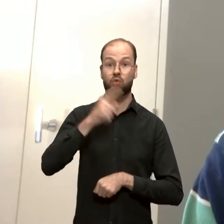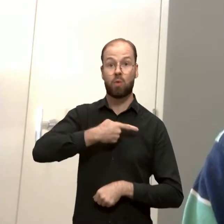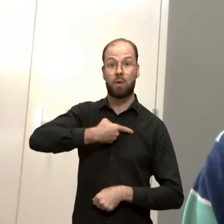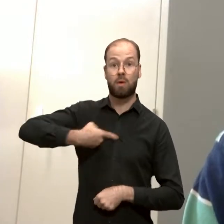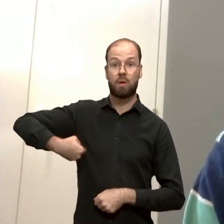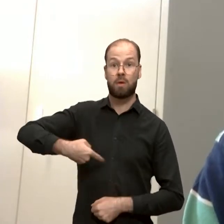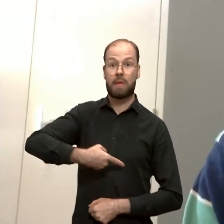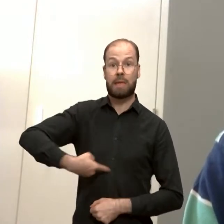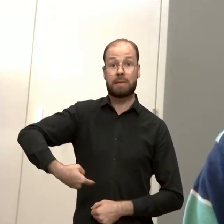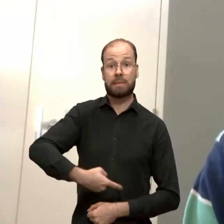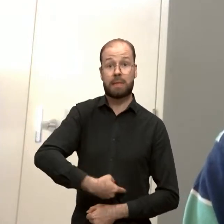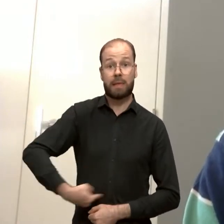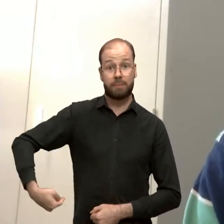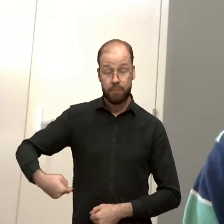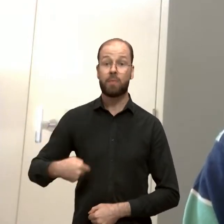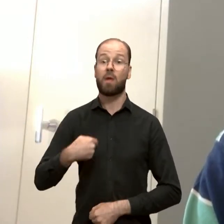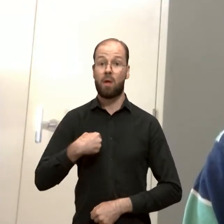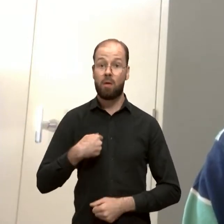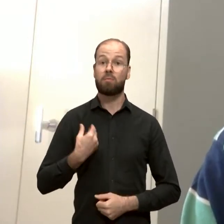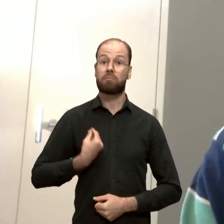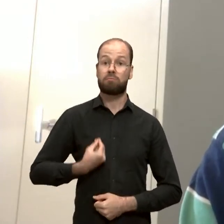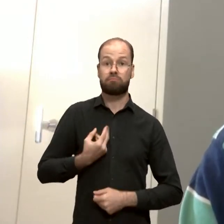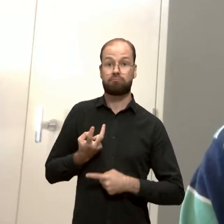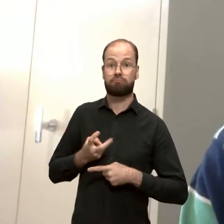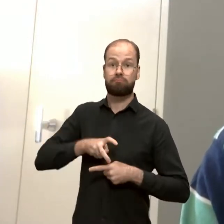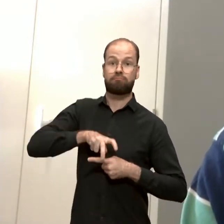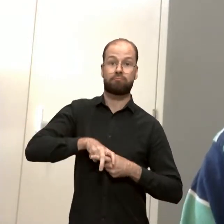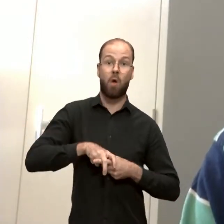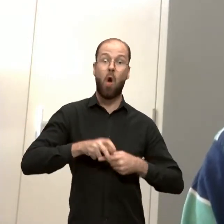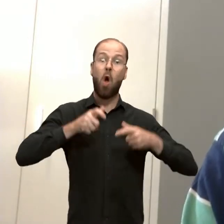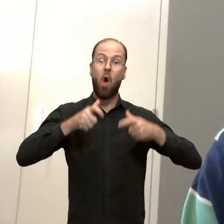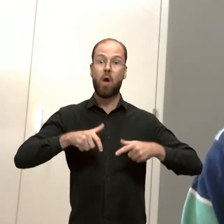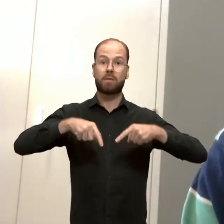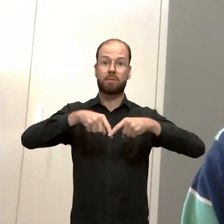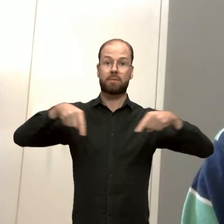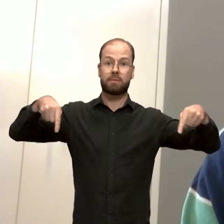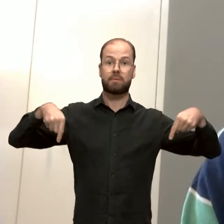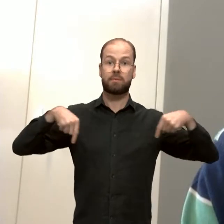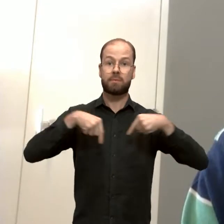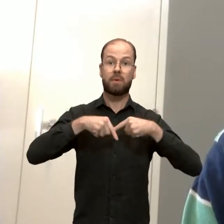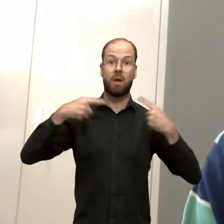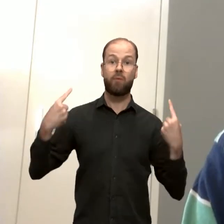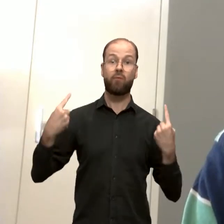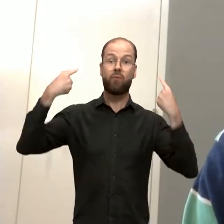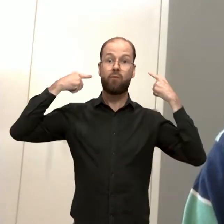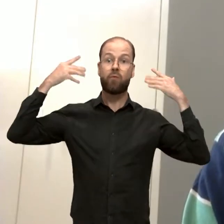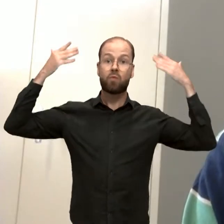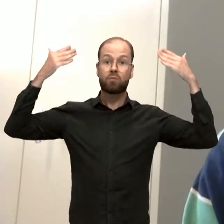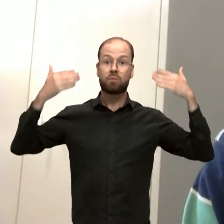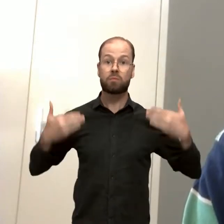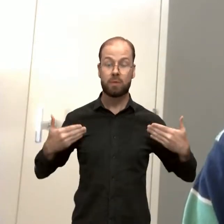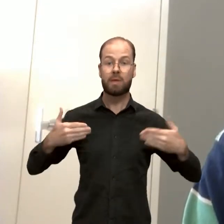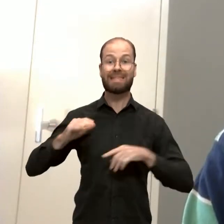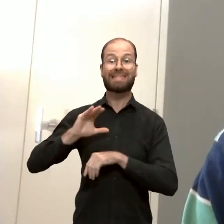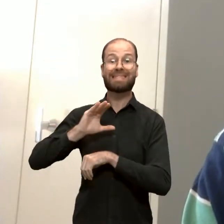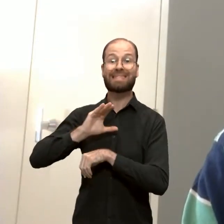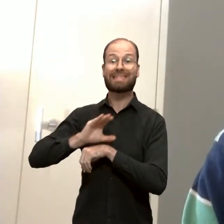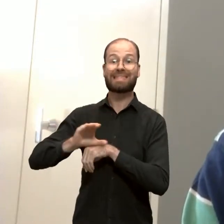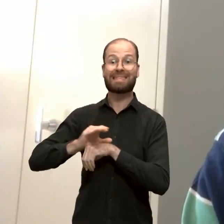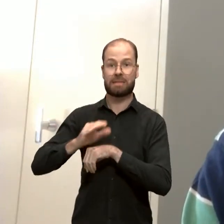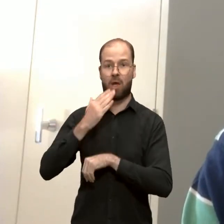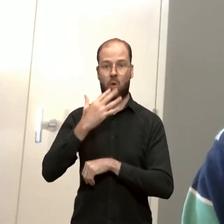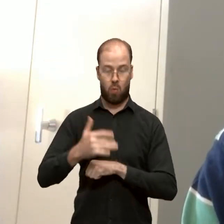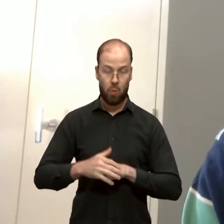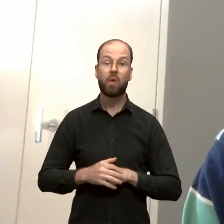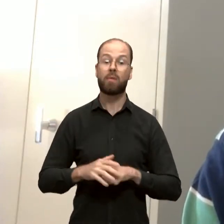e estou sentado na minha sala. Ao fundo há uma parede cinza